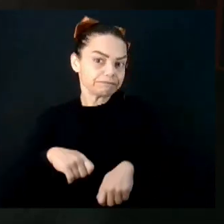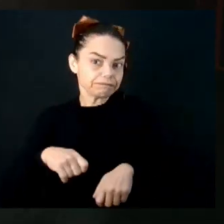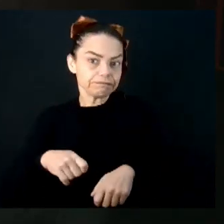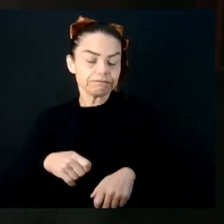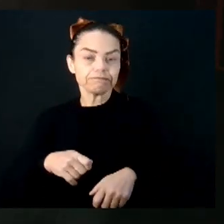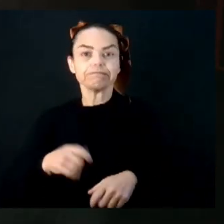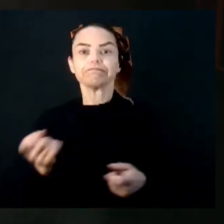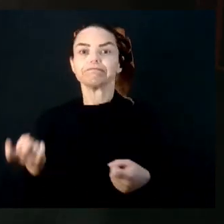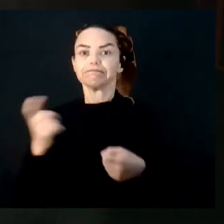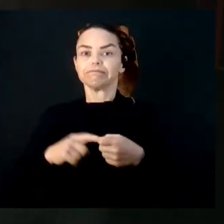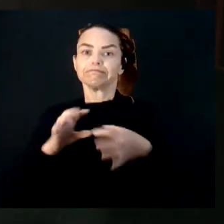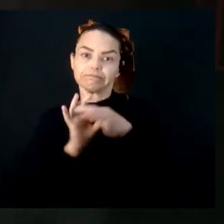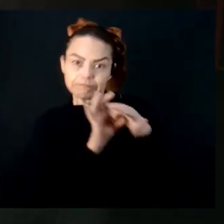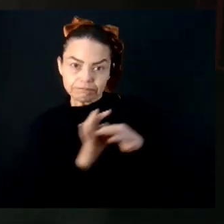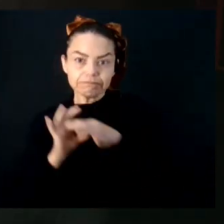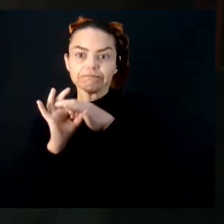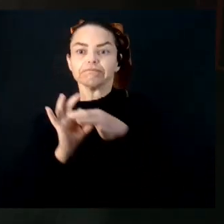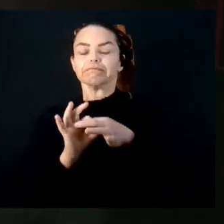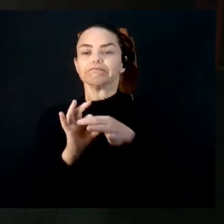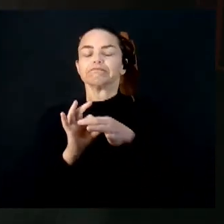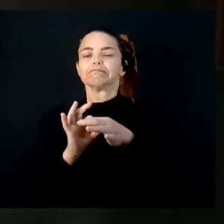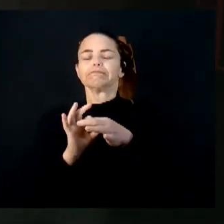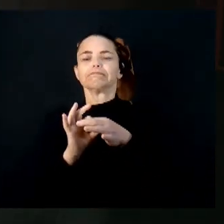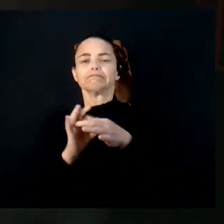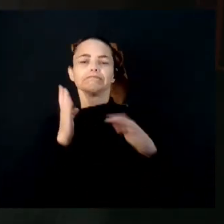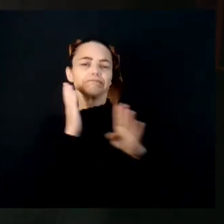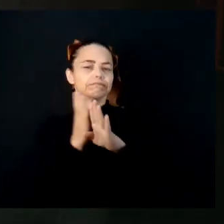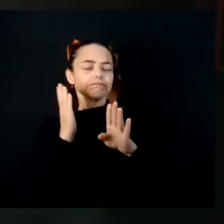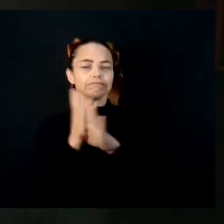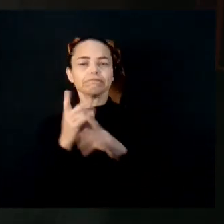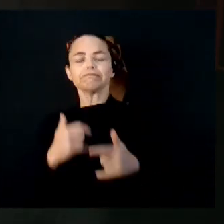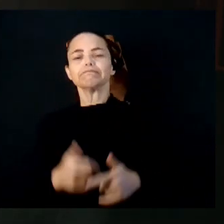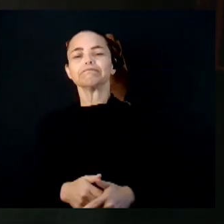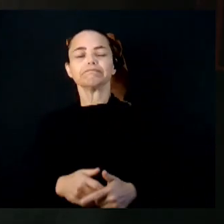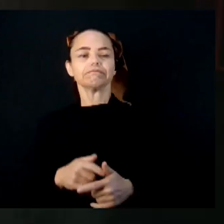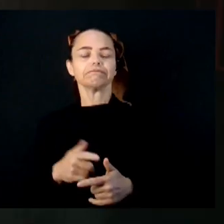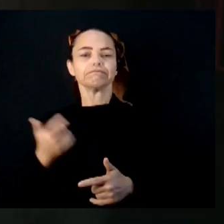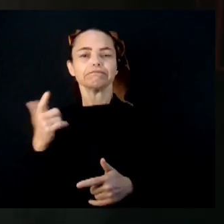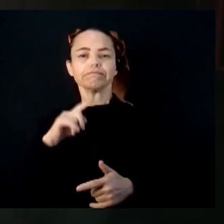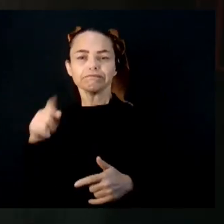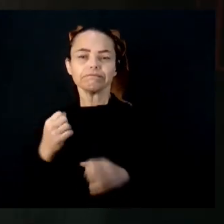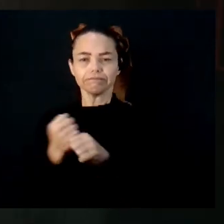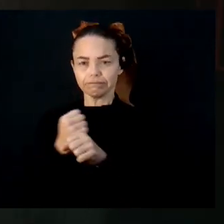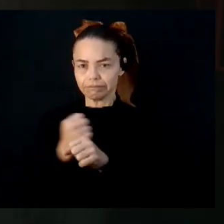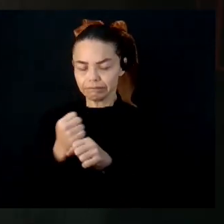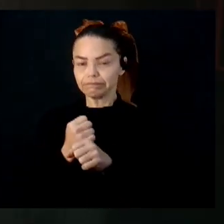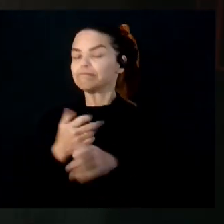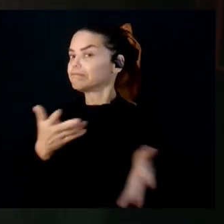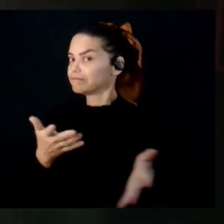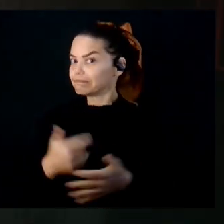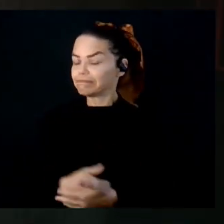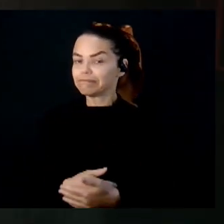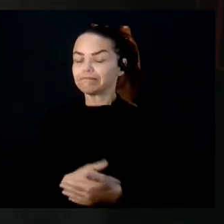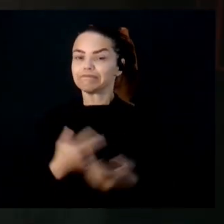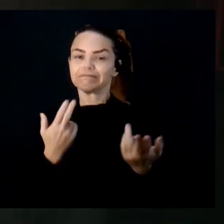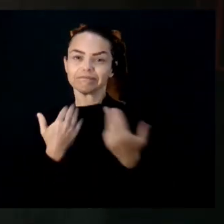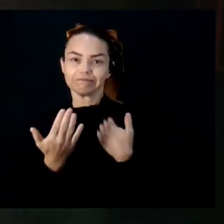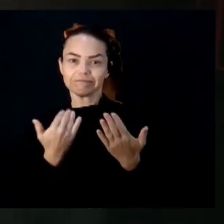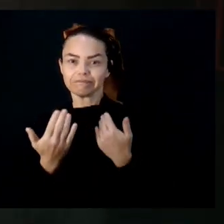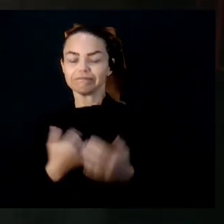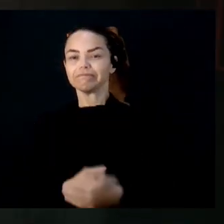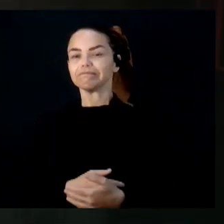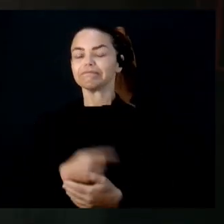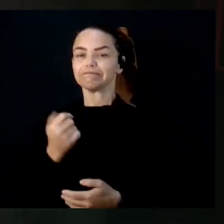a conexão e descobertas mesmo depois de tantos anos? É o que vamos discutir daqui a pouco e,